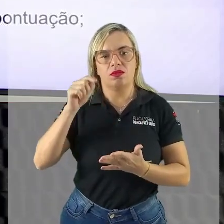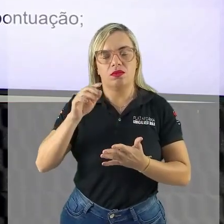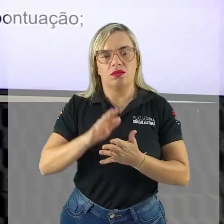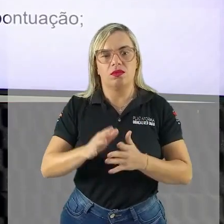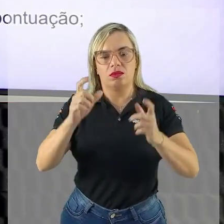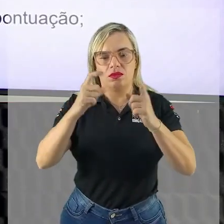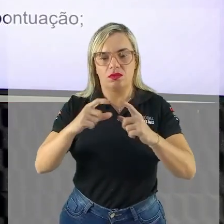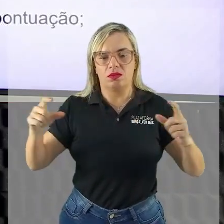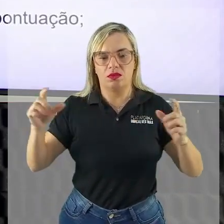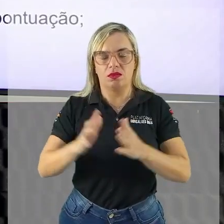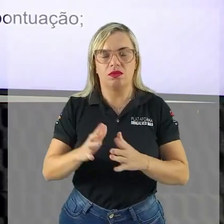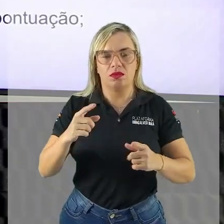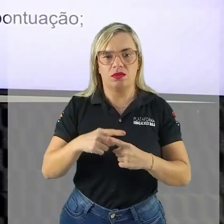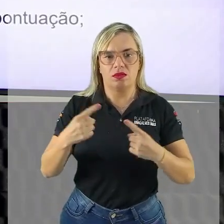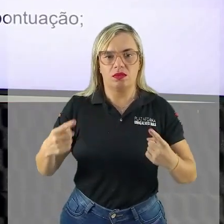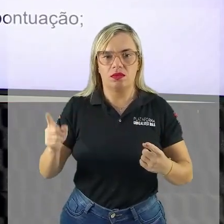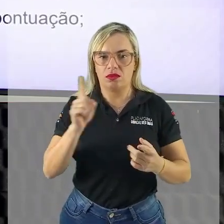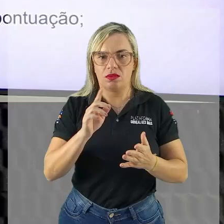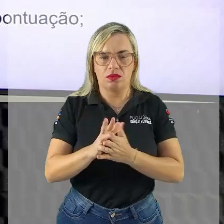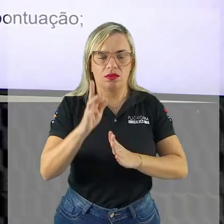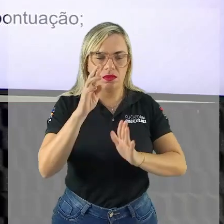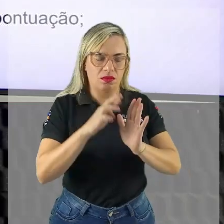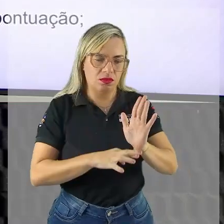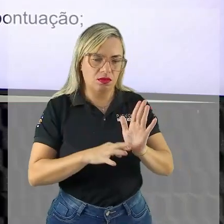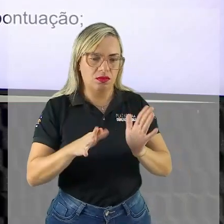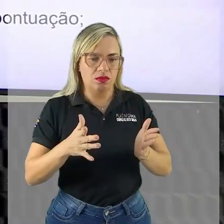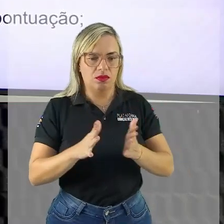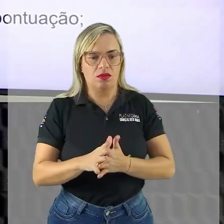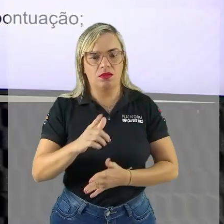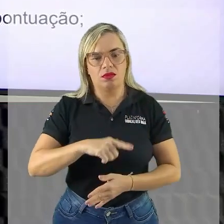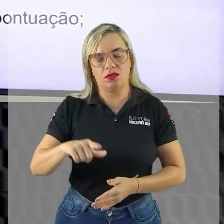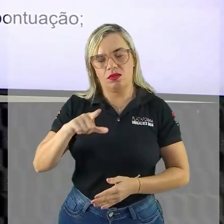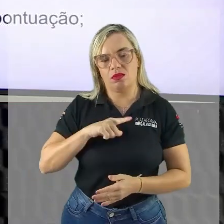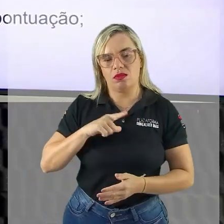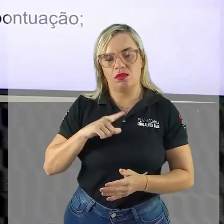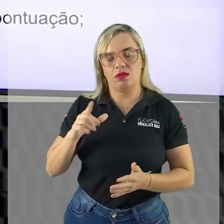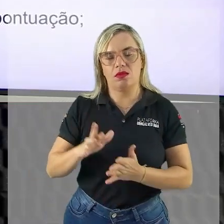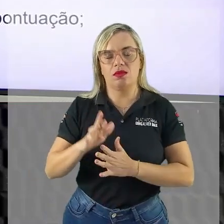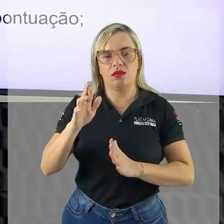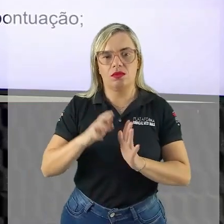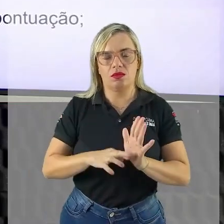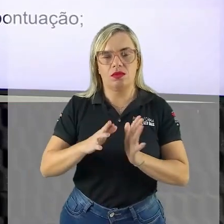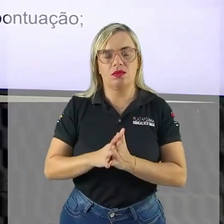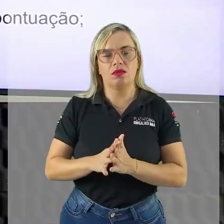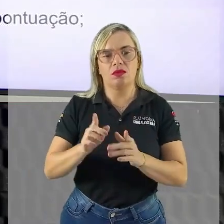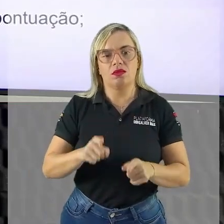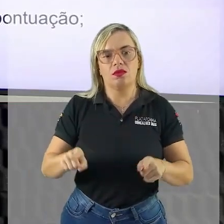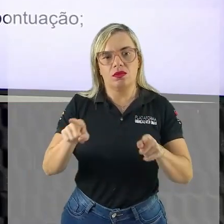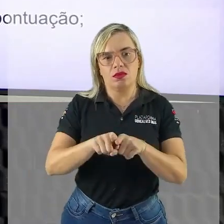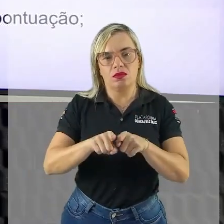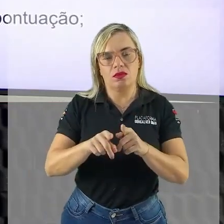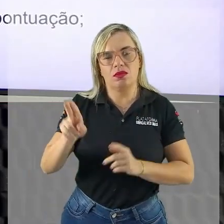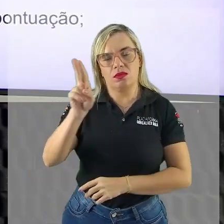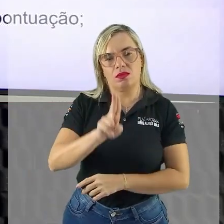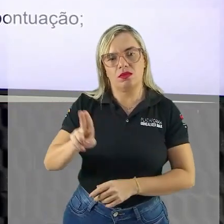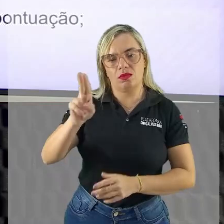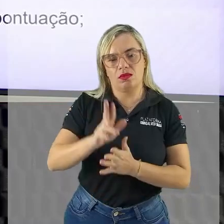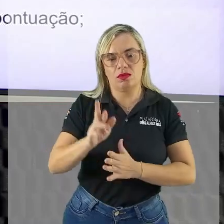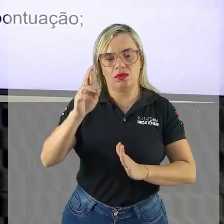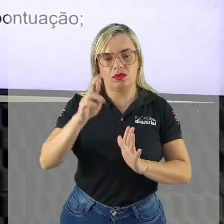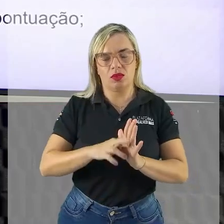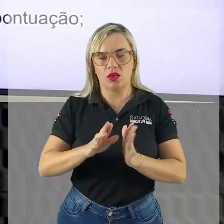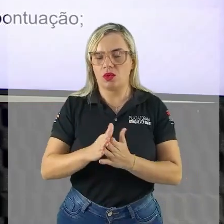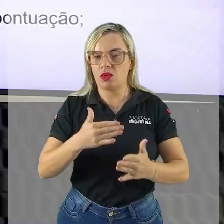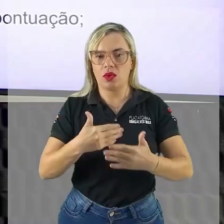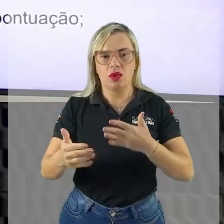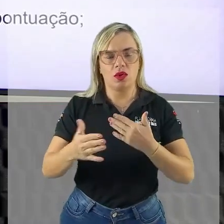frase, mas isso não quer dizer regra. Há regras para o uso da vírgula, assim como de qualquer outro ponto de